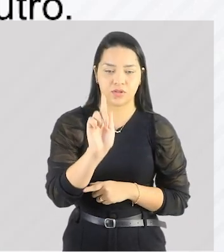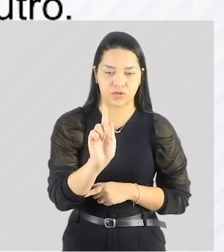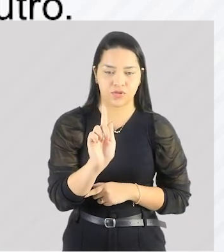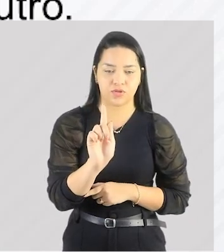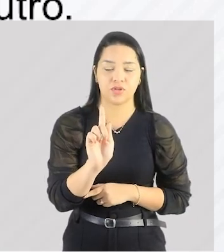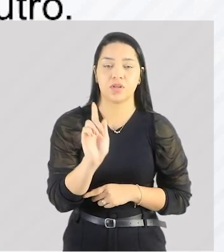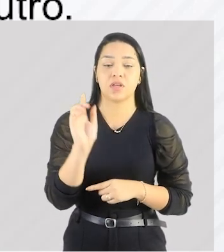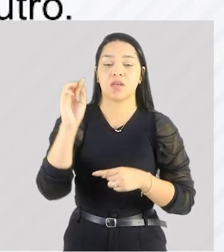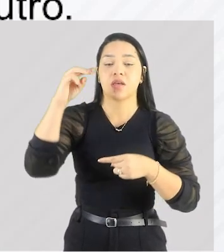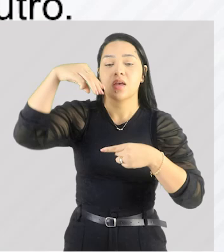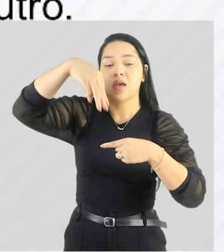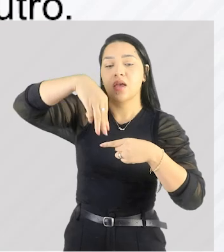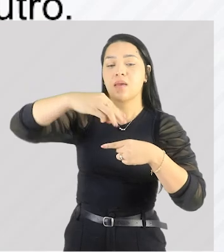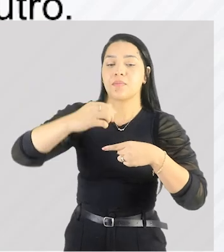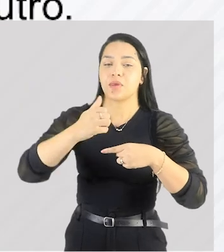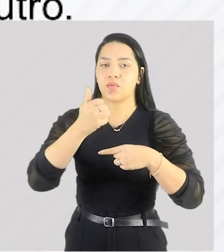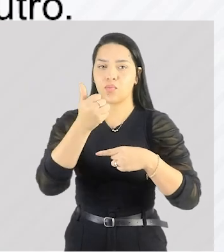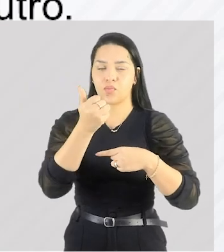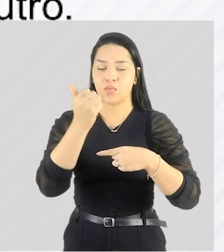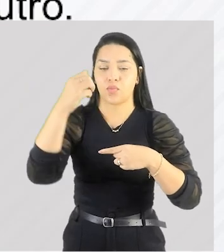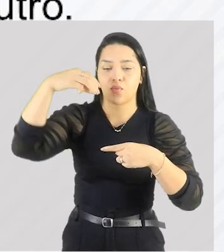Bora para 51?